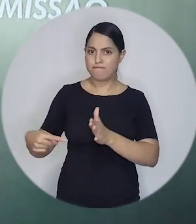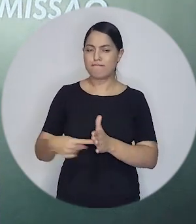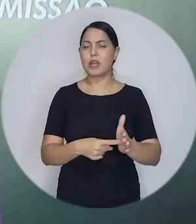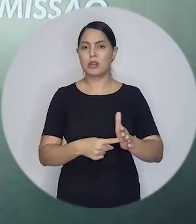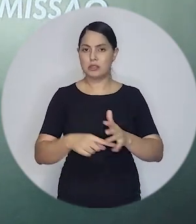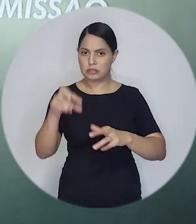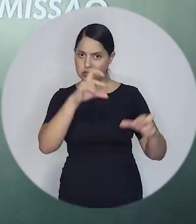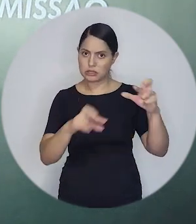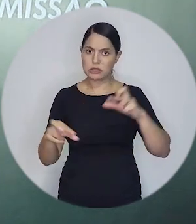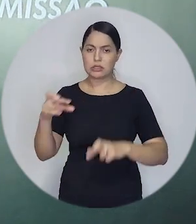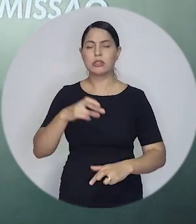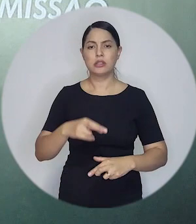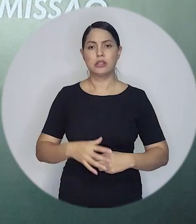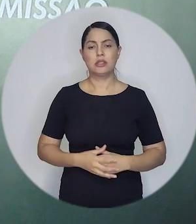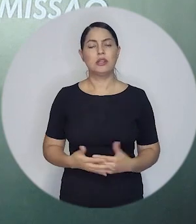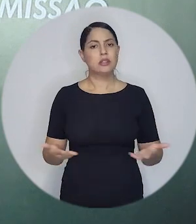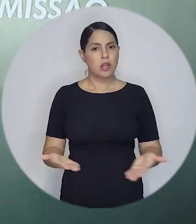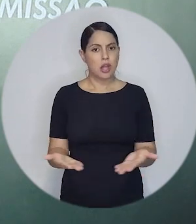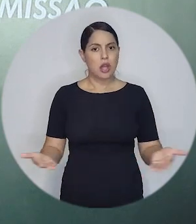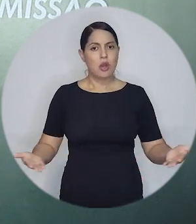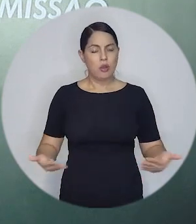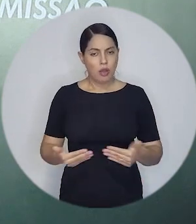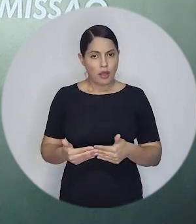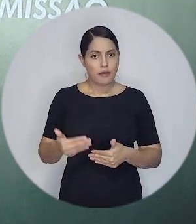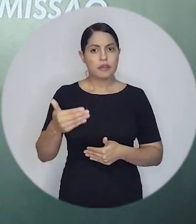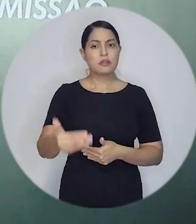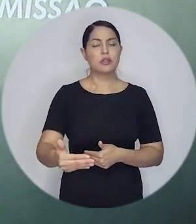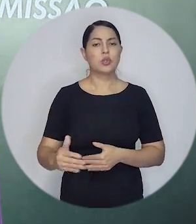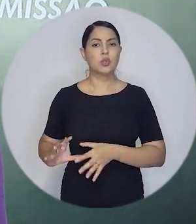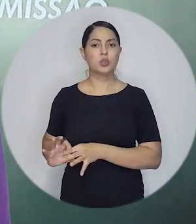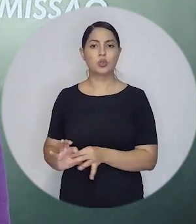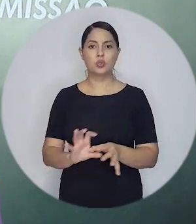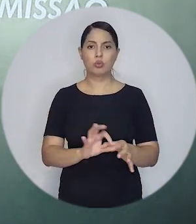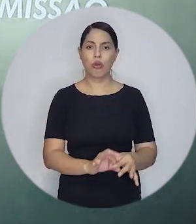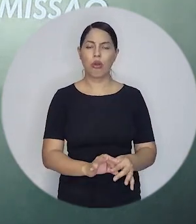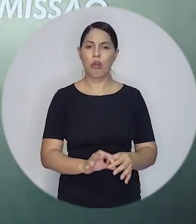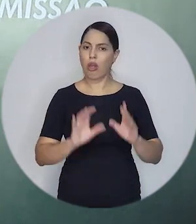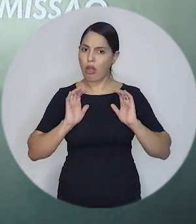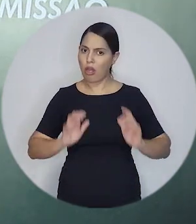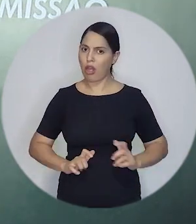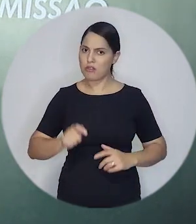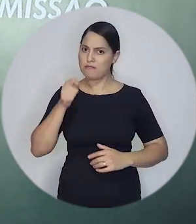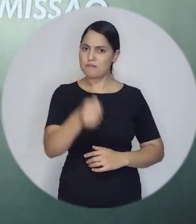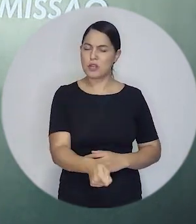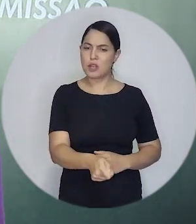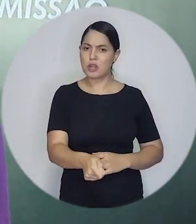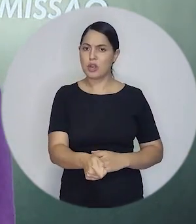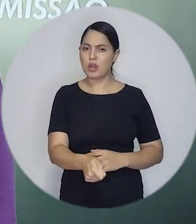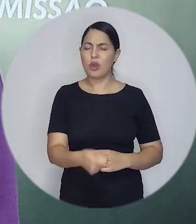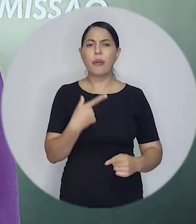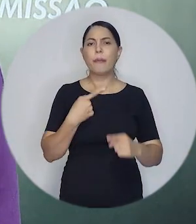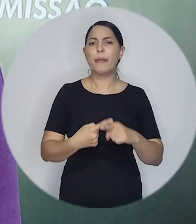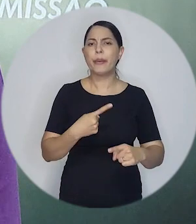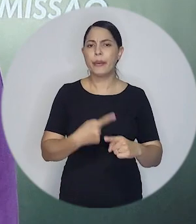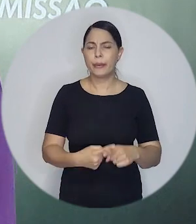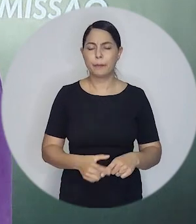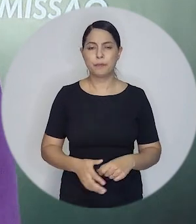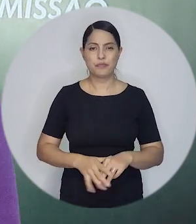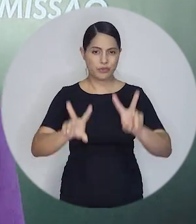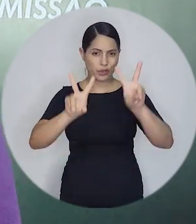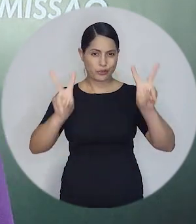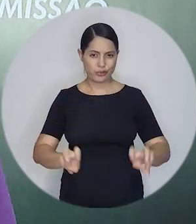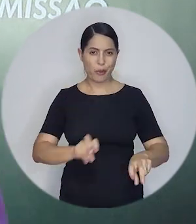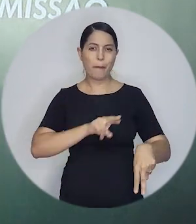porque propusemos a criação de um tipo específico de infração ético-disciplinar. Porque muitas vezes, dentro do